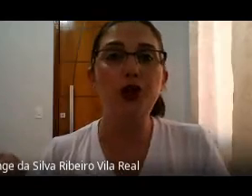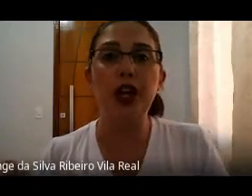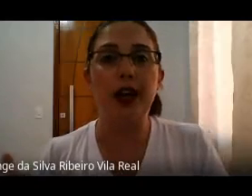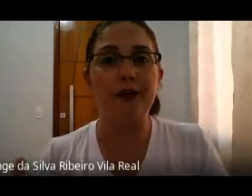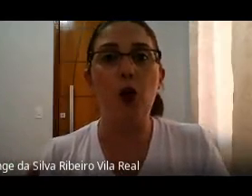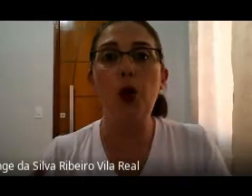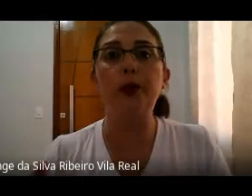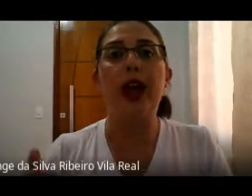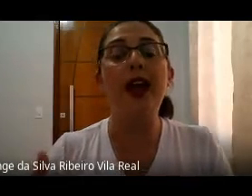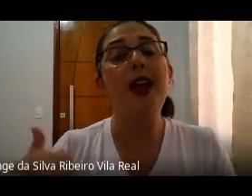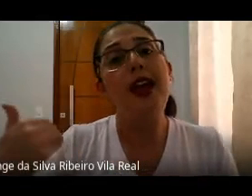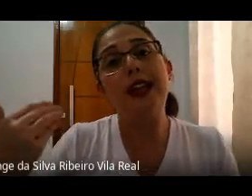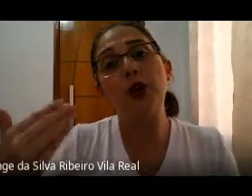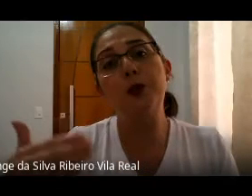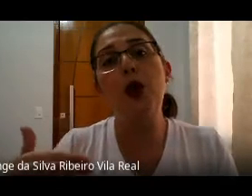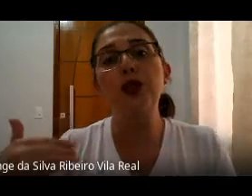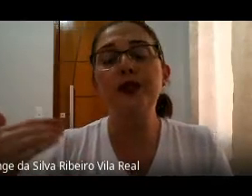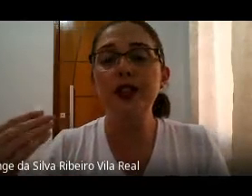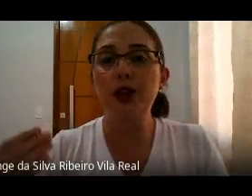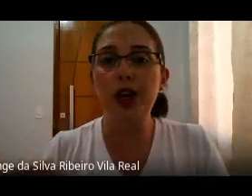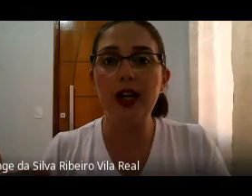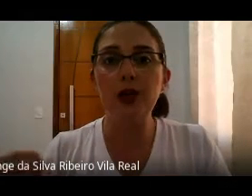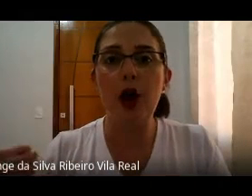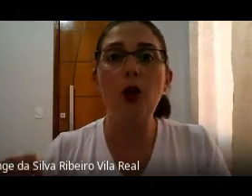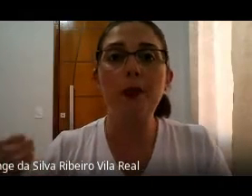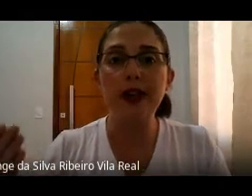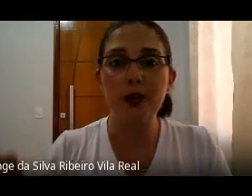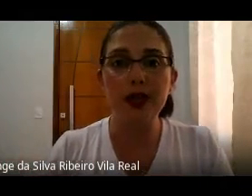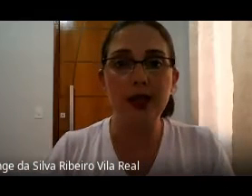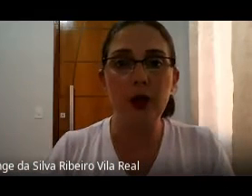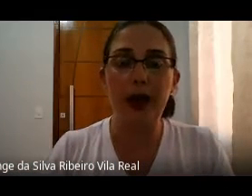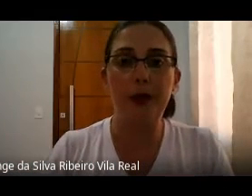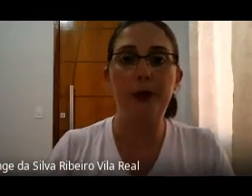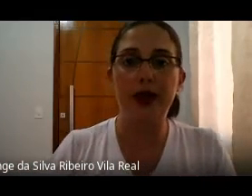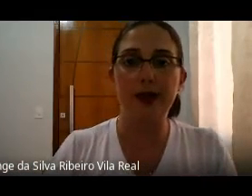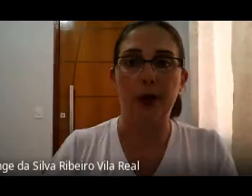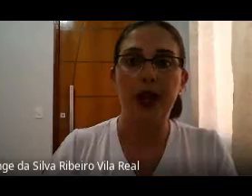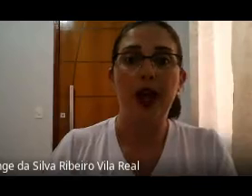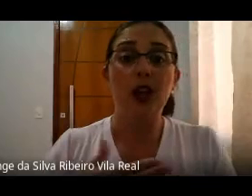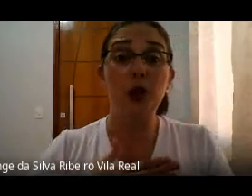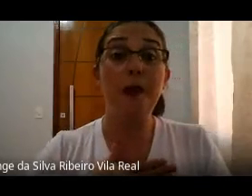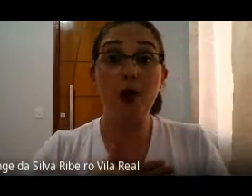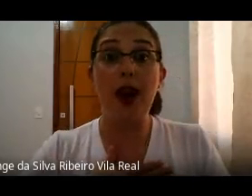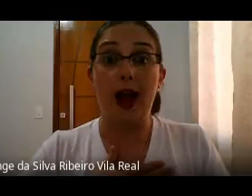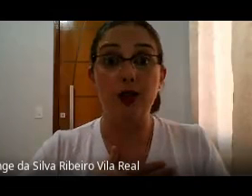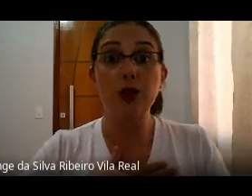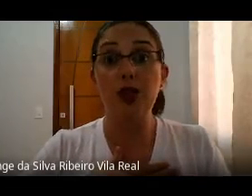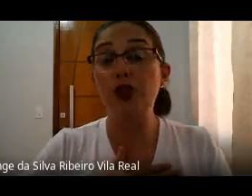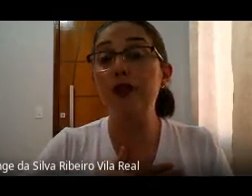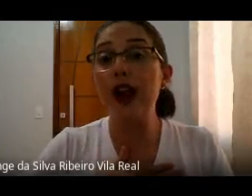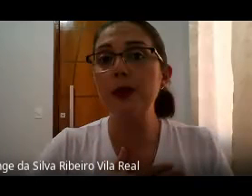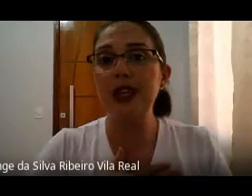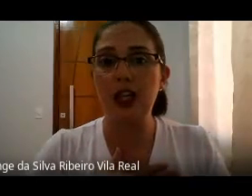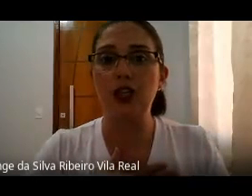a Xuxa gravou, né? E que aos poucos foi se tornando algo mais conhecido pela população. Então, no meu caso,